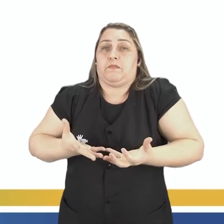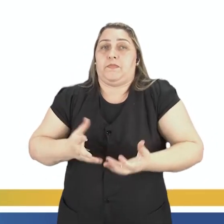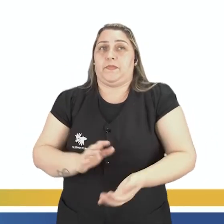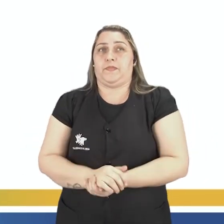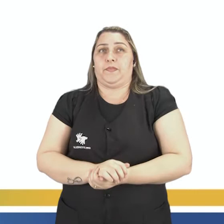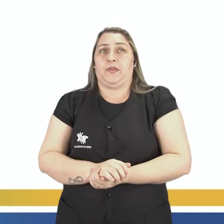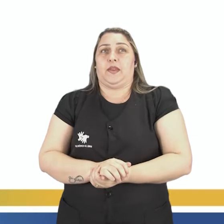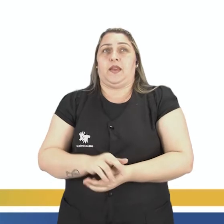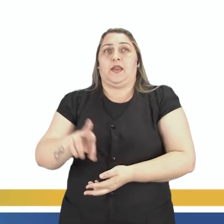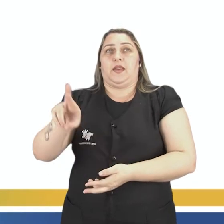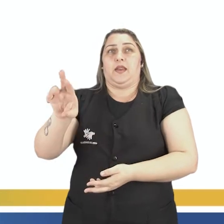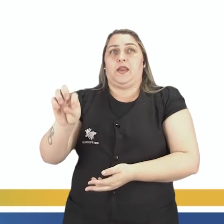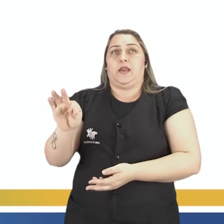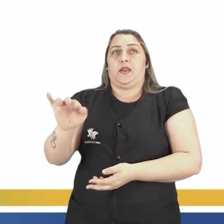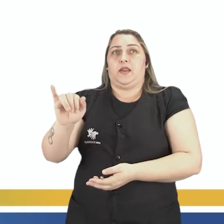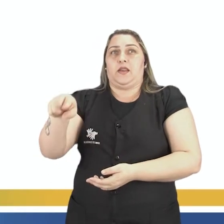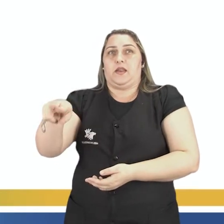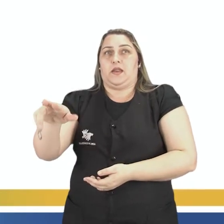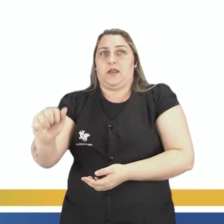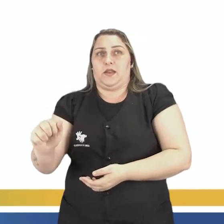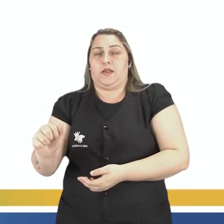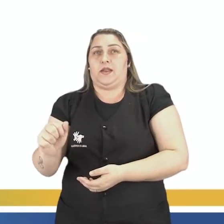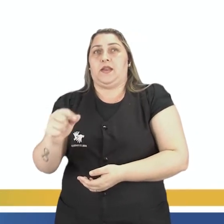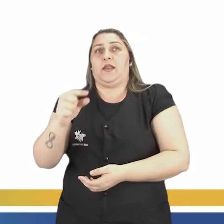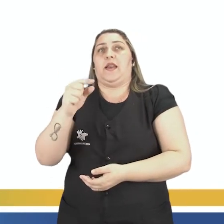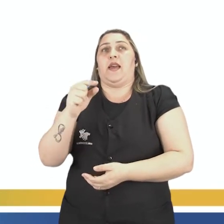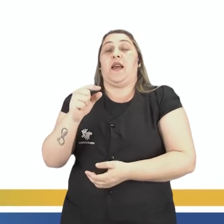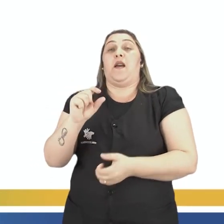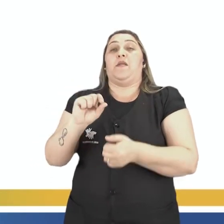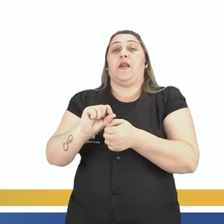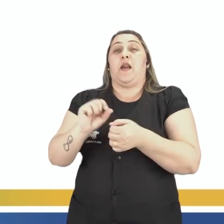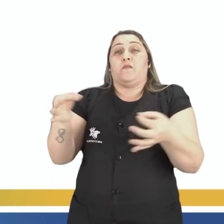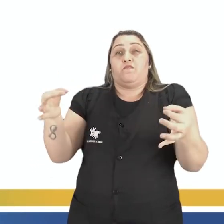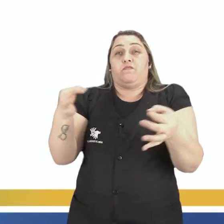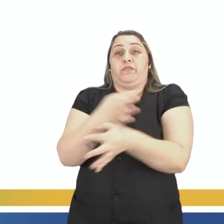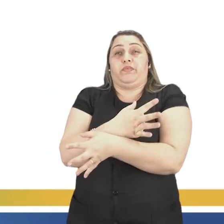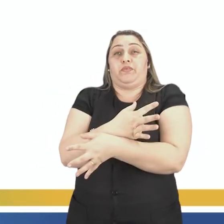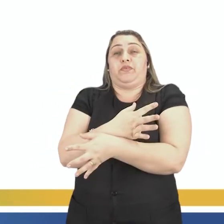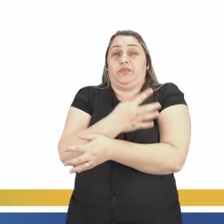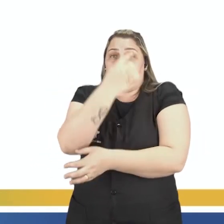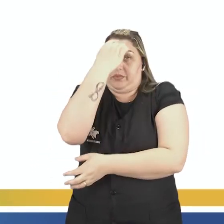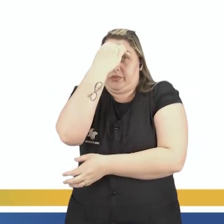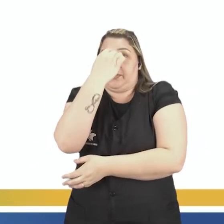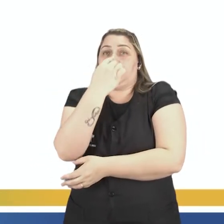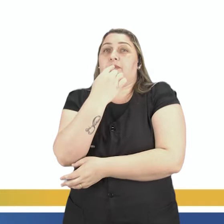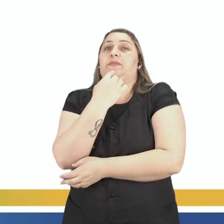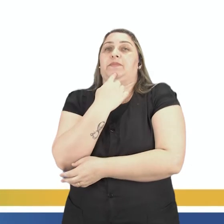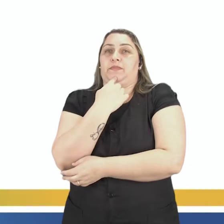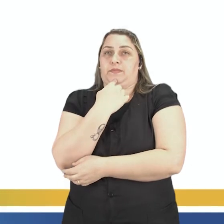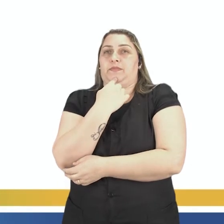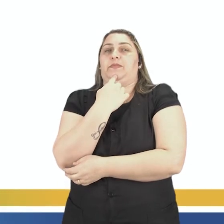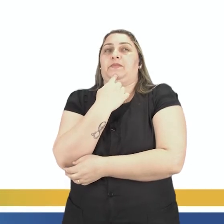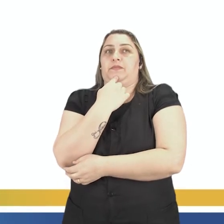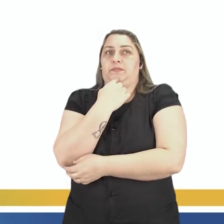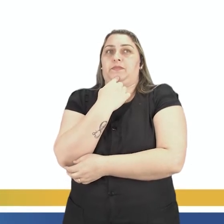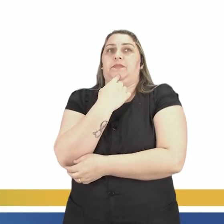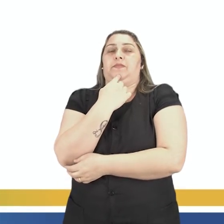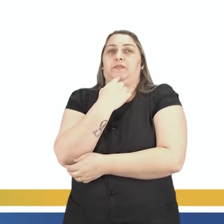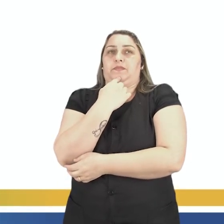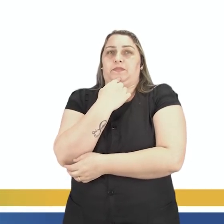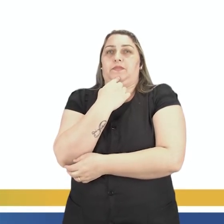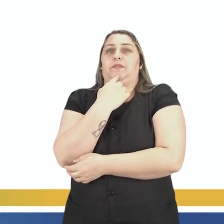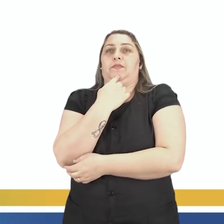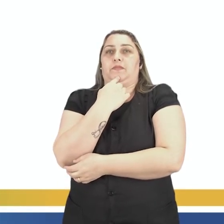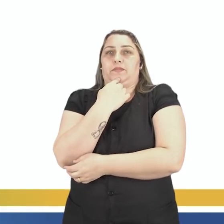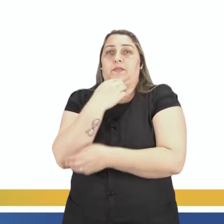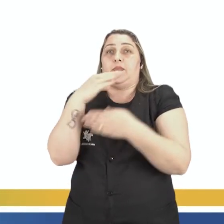Em seguida, nós temos a retina. Na retina é onde que vai acontecer a formação das imagens.